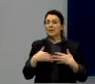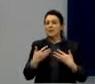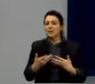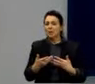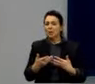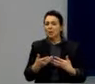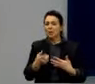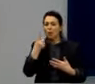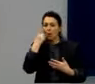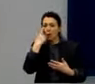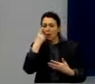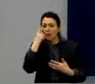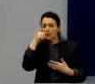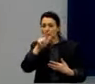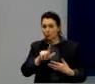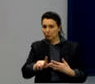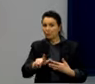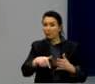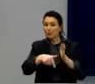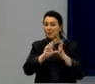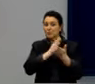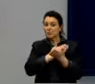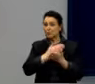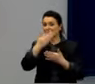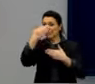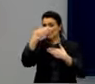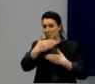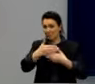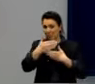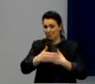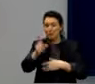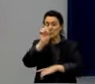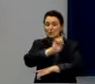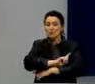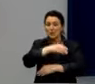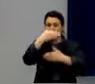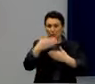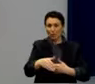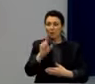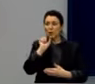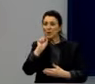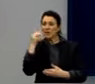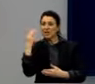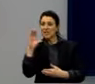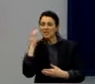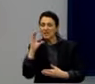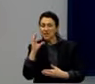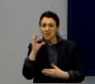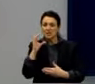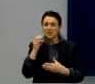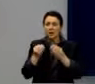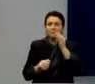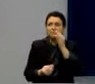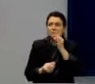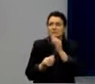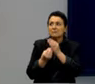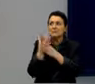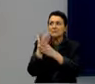sempre bom dar uma olhadinha antes da prova sobre o que a ciência está inovando nesse